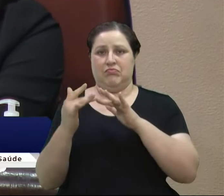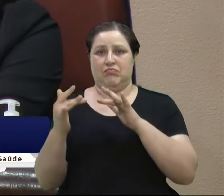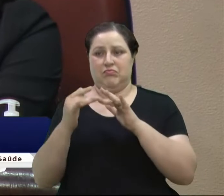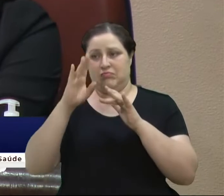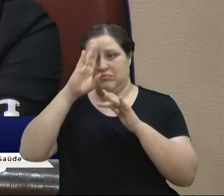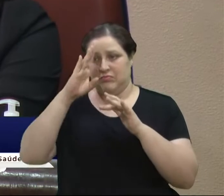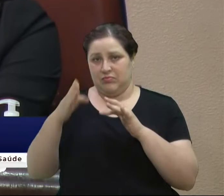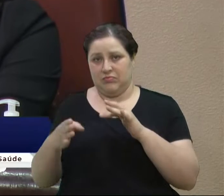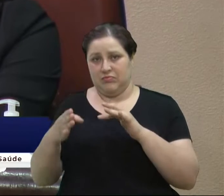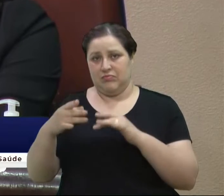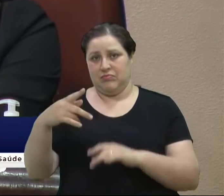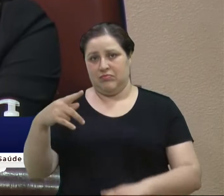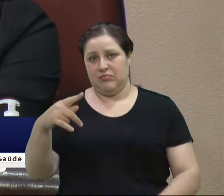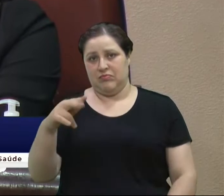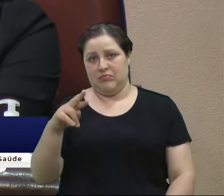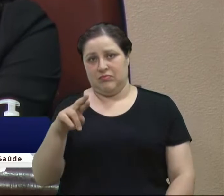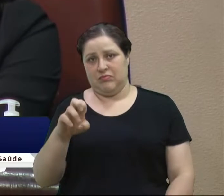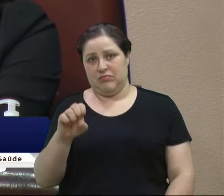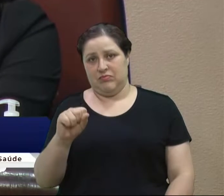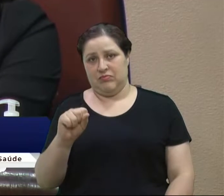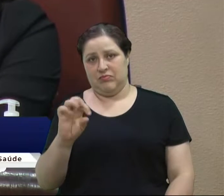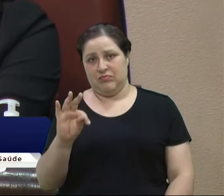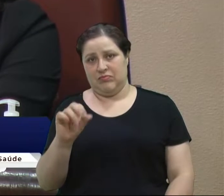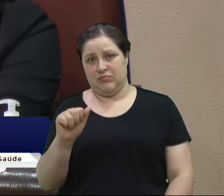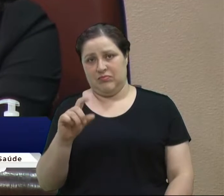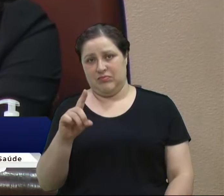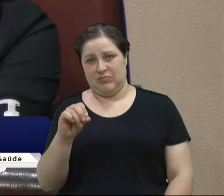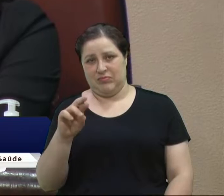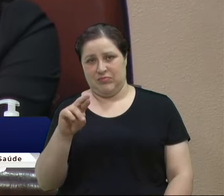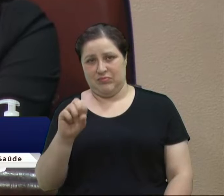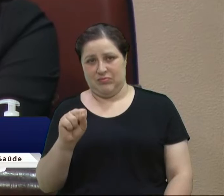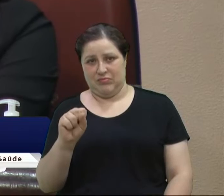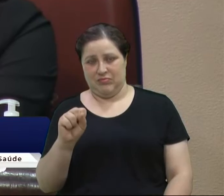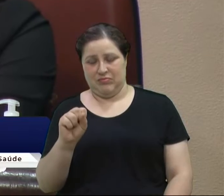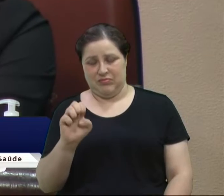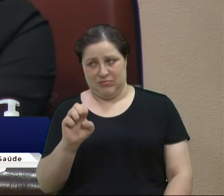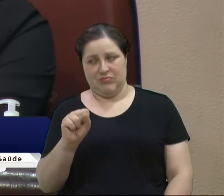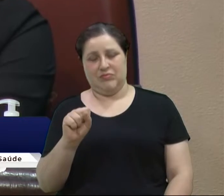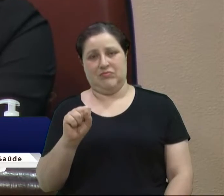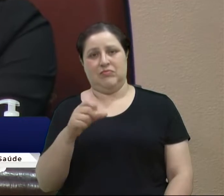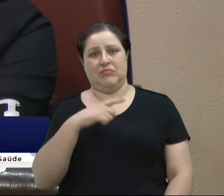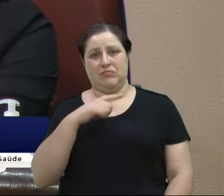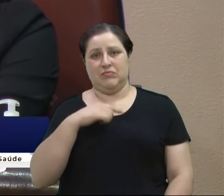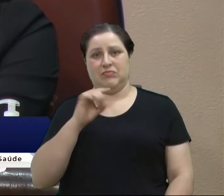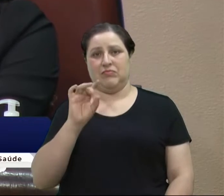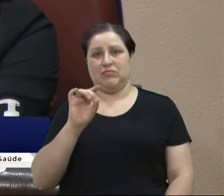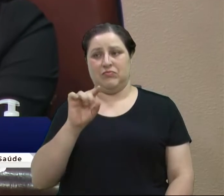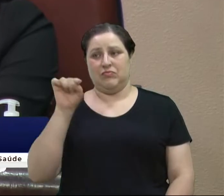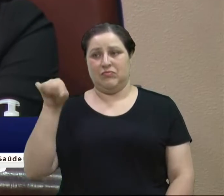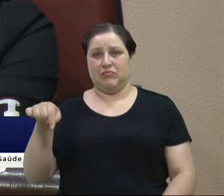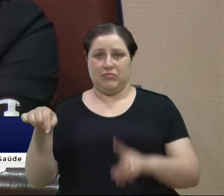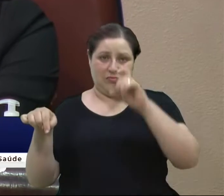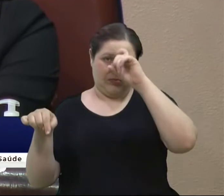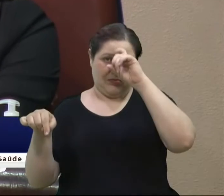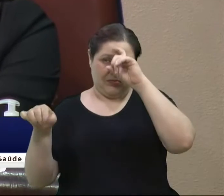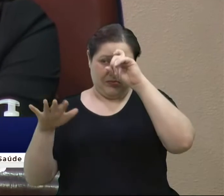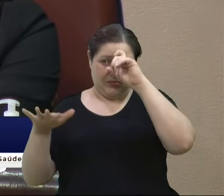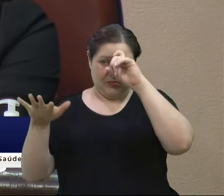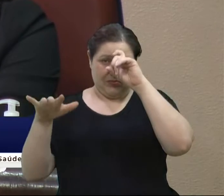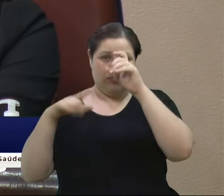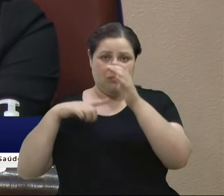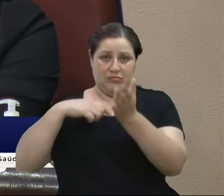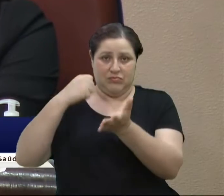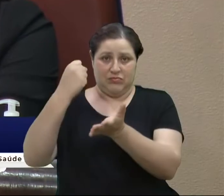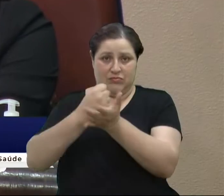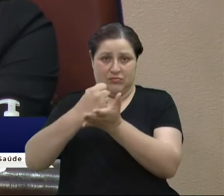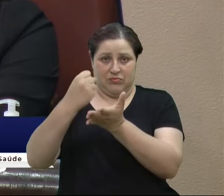aqui. Né? A não ser com o hospital geral, que como a gente tem uma subvenção, né, um contrato, a gente